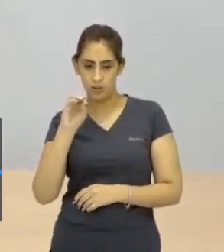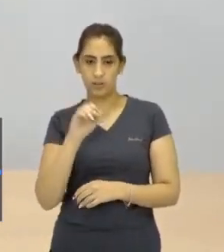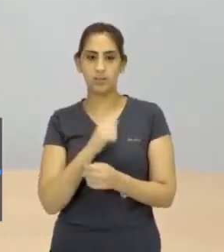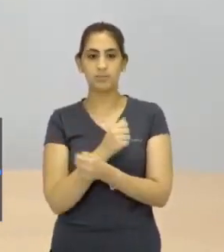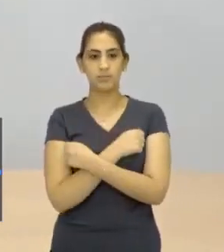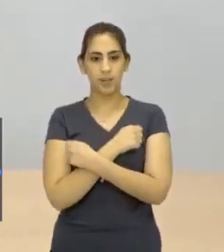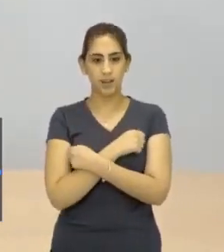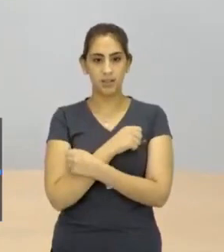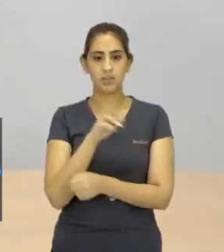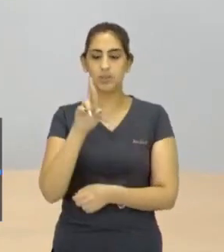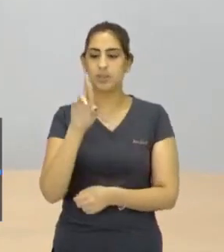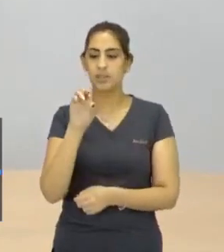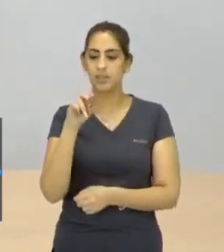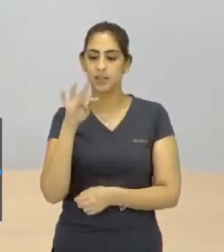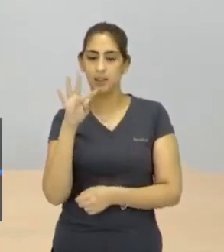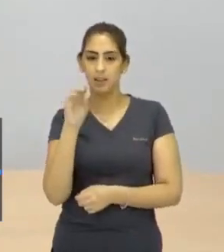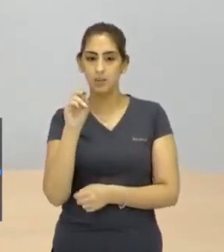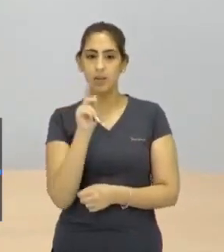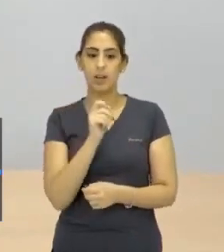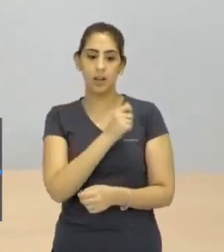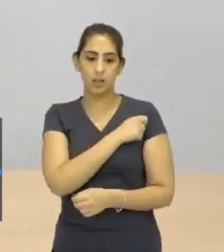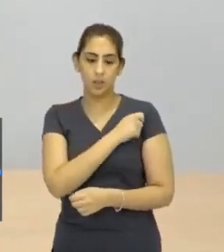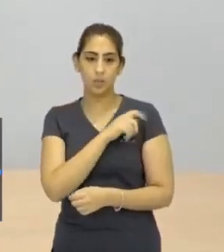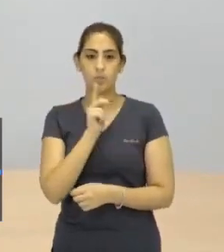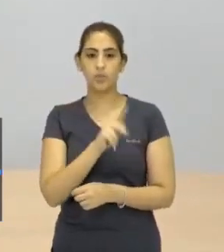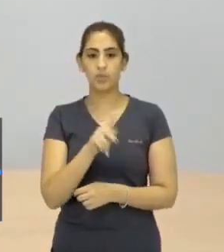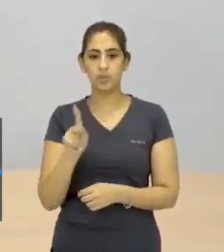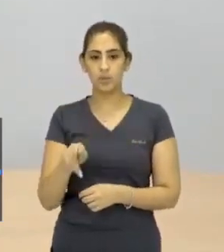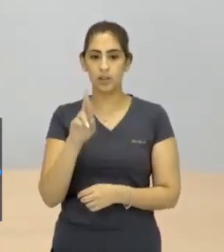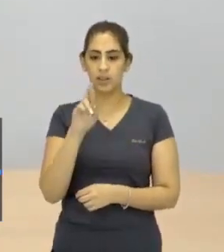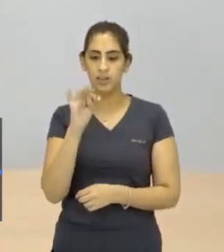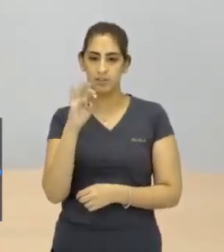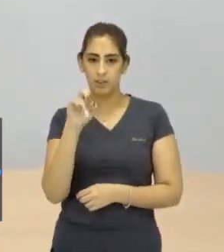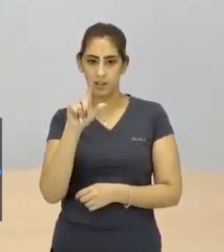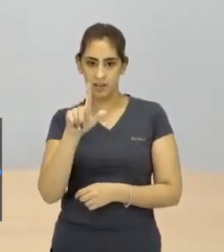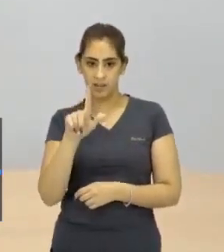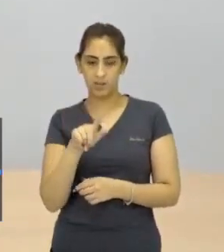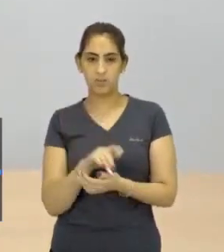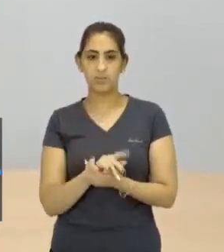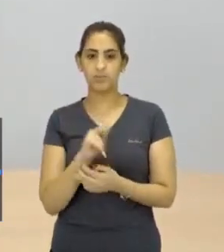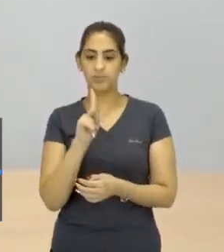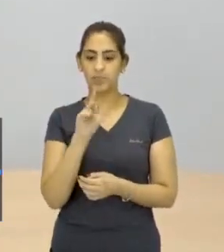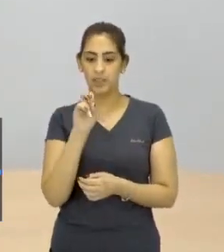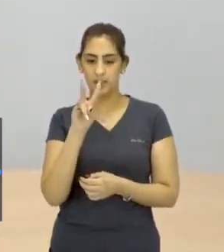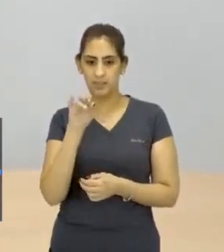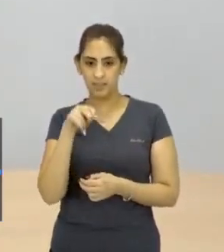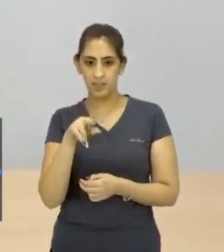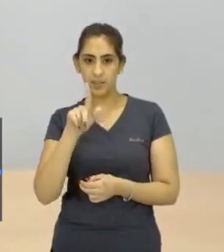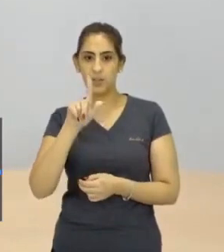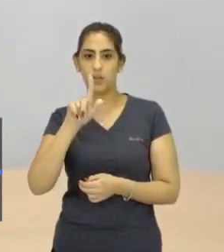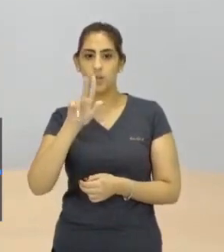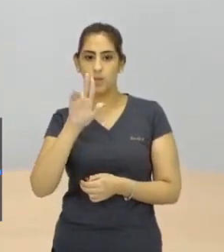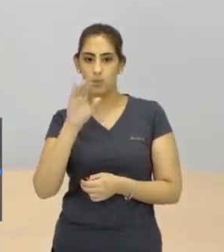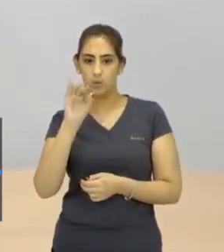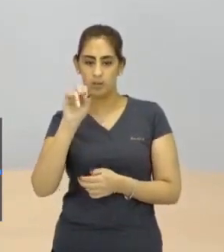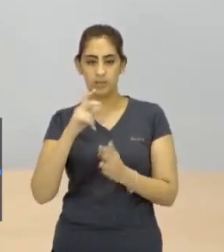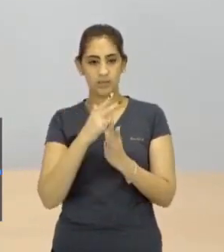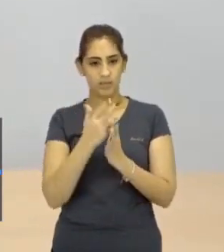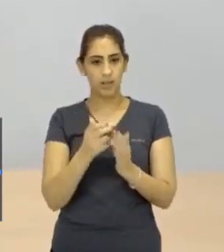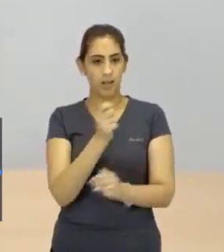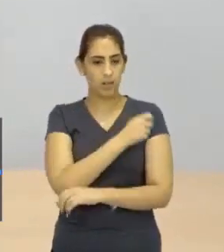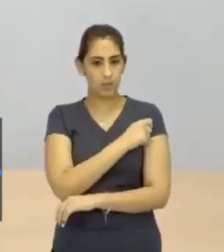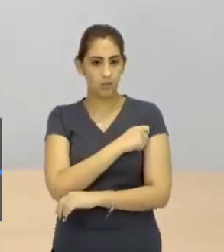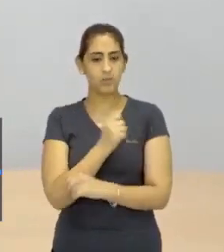para o Renato, aluno do professor Rafael, para os alunos Kevin, Lucas, Pedro Veronese,